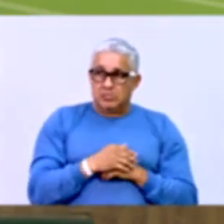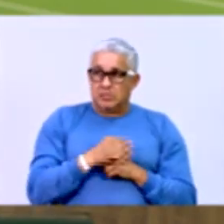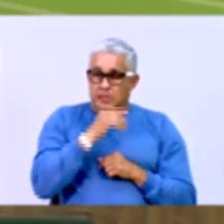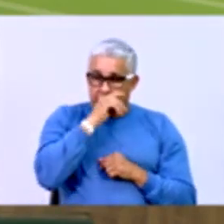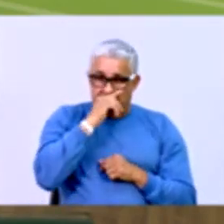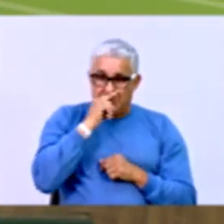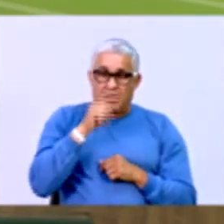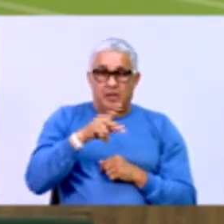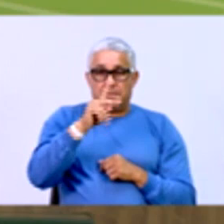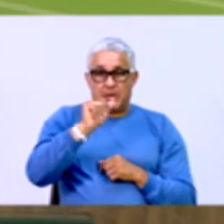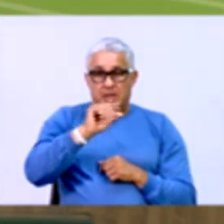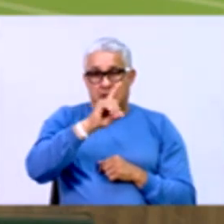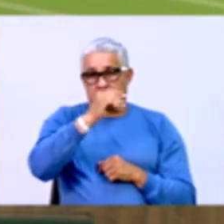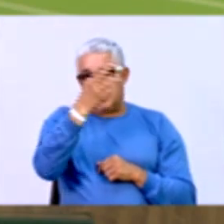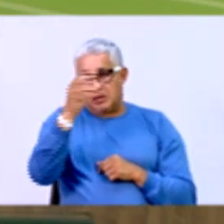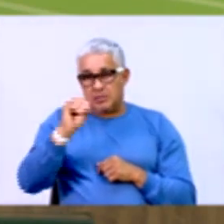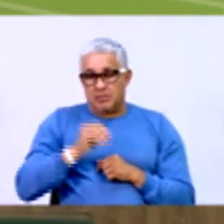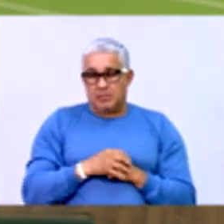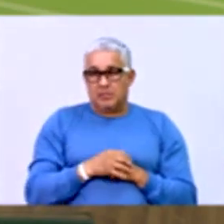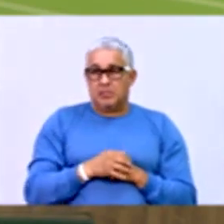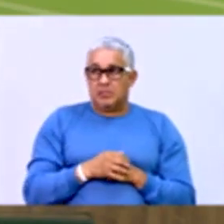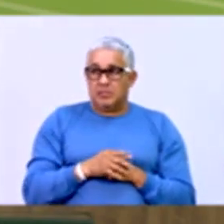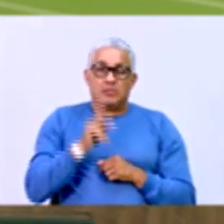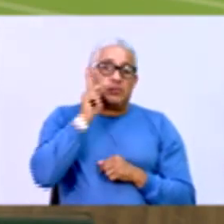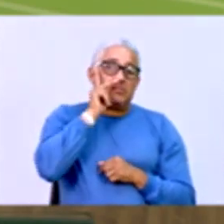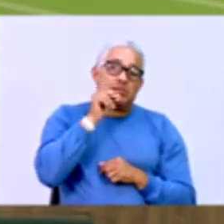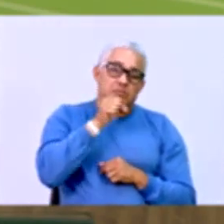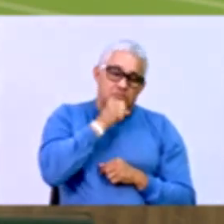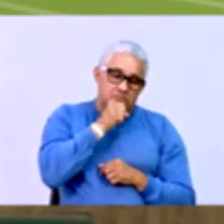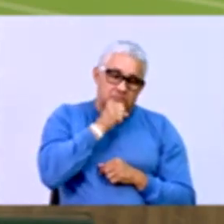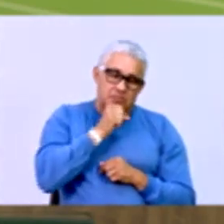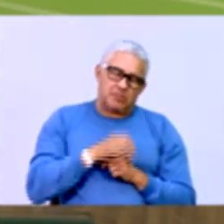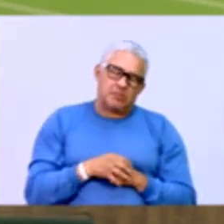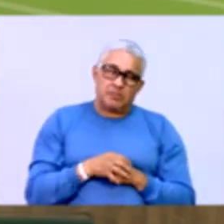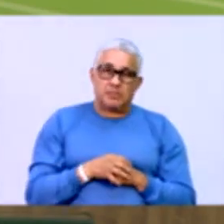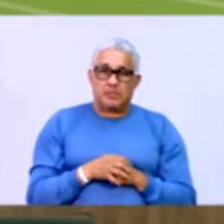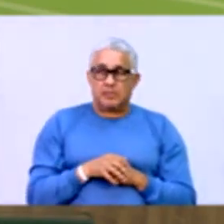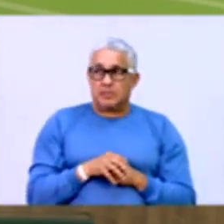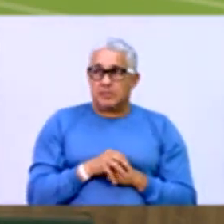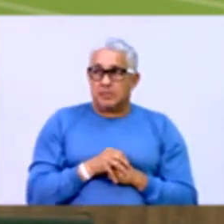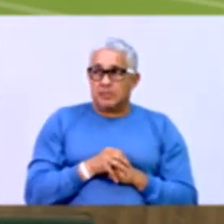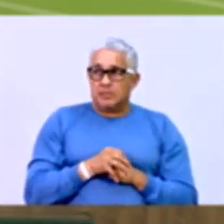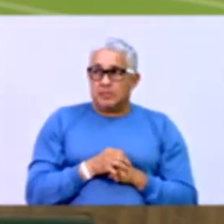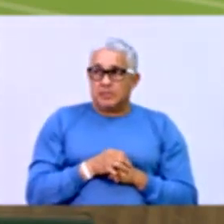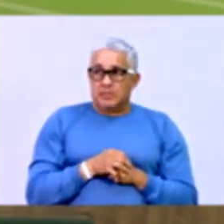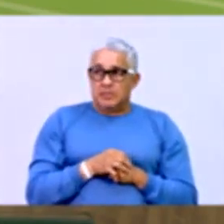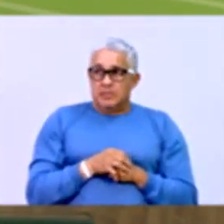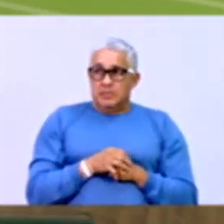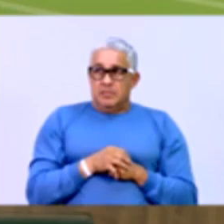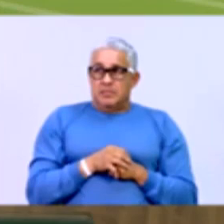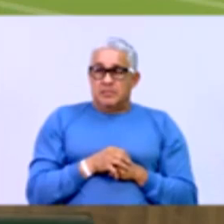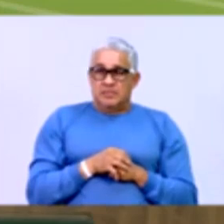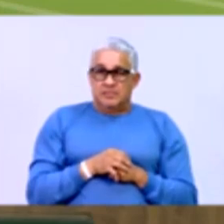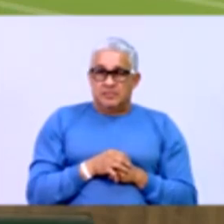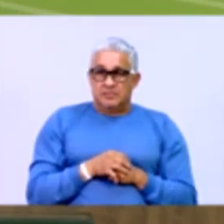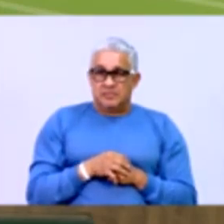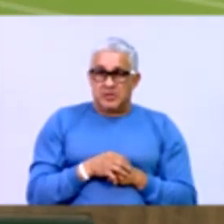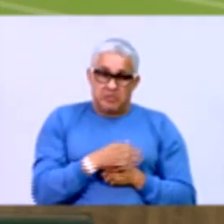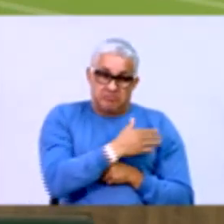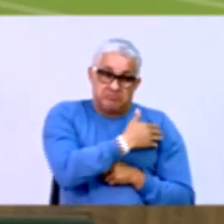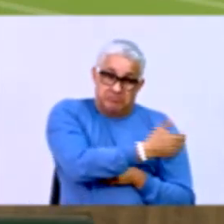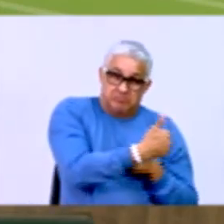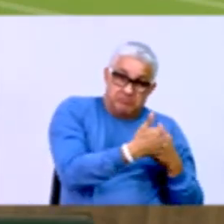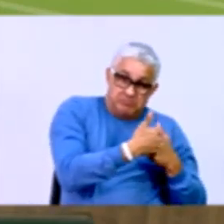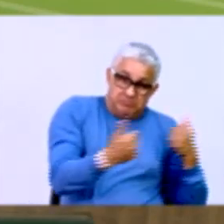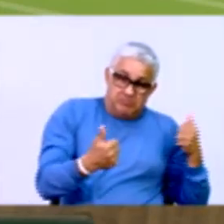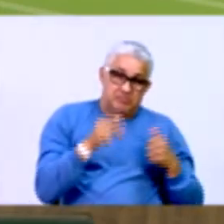o padrão, né? Porto Velho, né? Porto Velho aí, olha, Porto Velho participando aqui do nosso lado. Vamos aqui, todo mundo